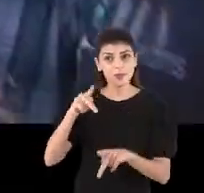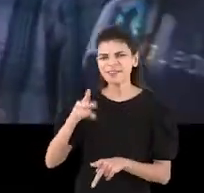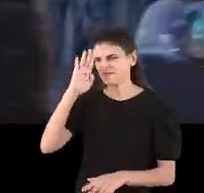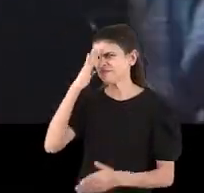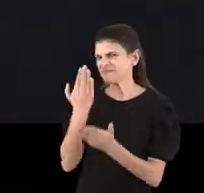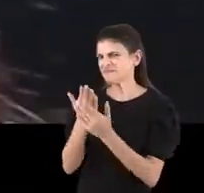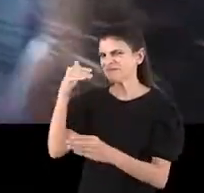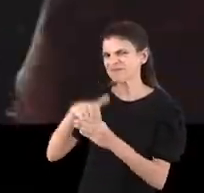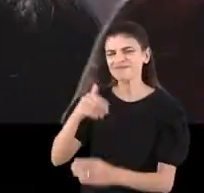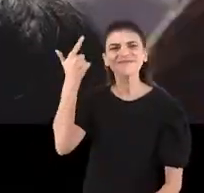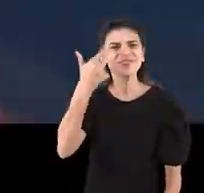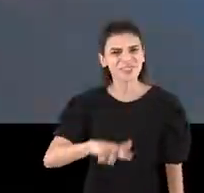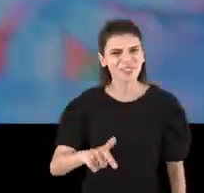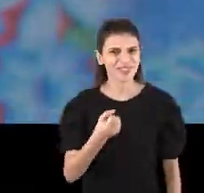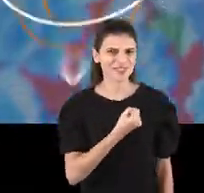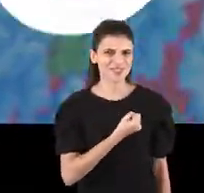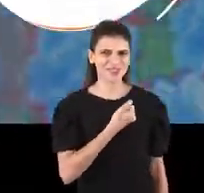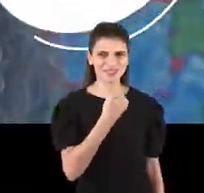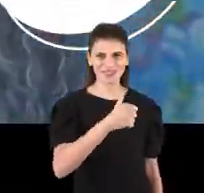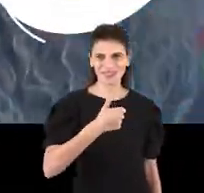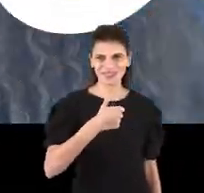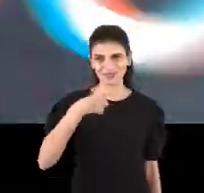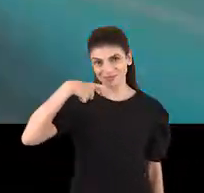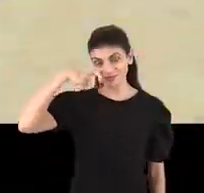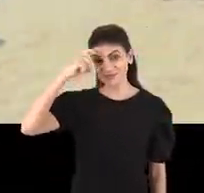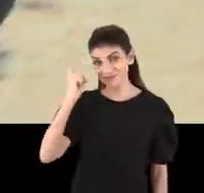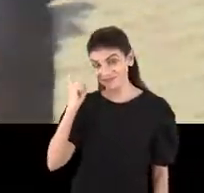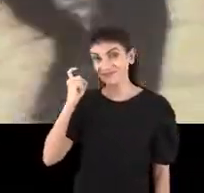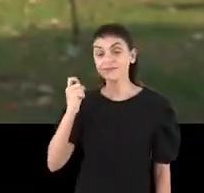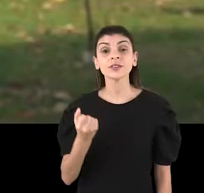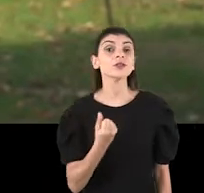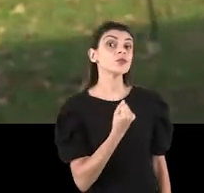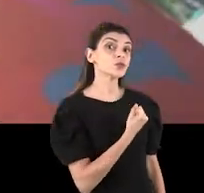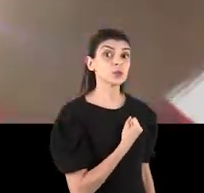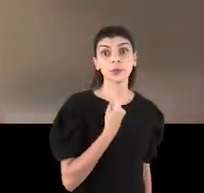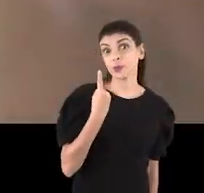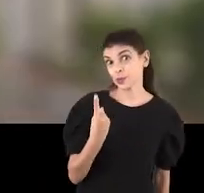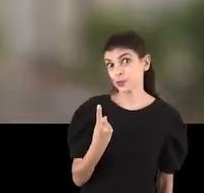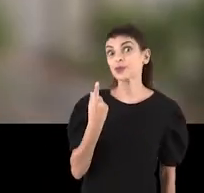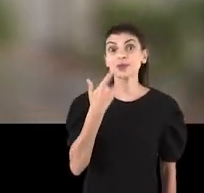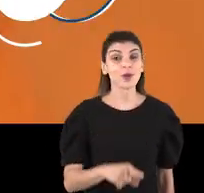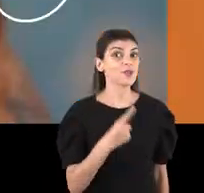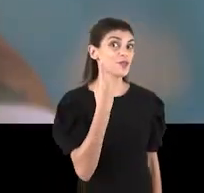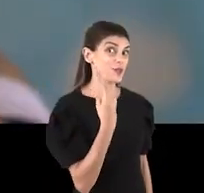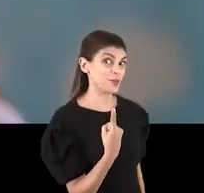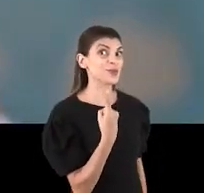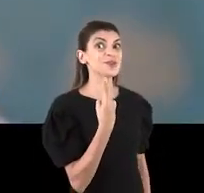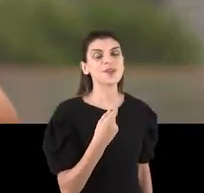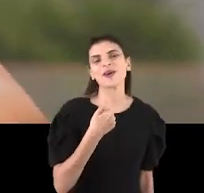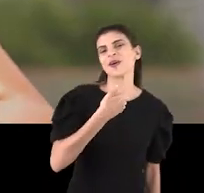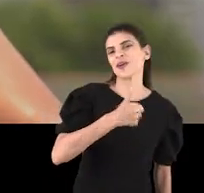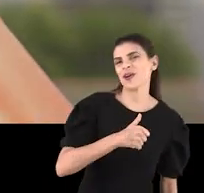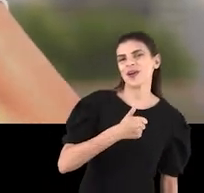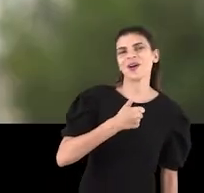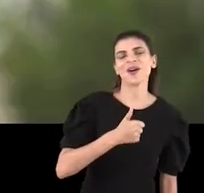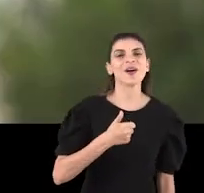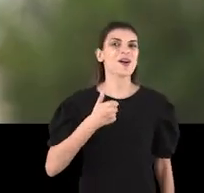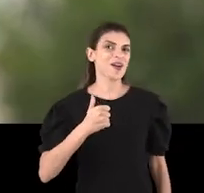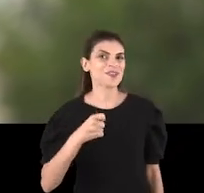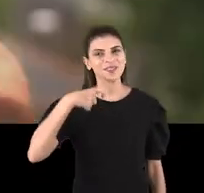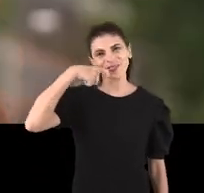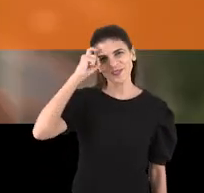tá gostando, é Rogério de novo! Rogério é 11. Apertiu. Rogério é 11. De novo, Tru. Rogério é 11.